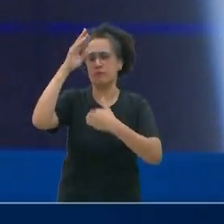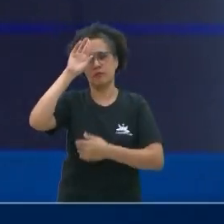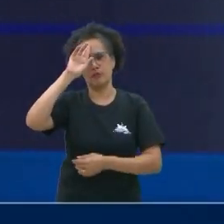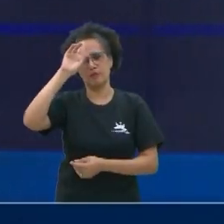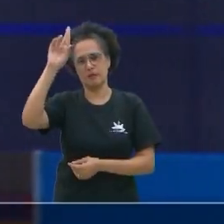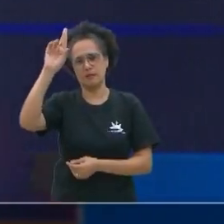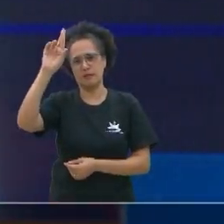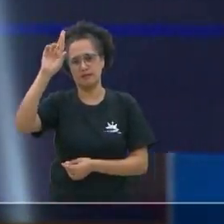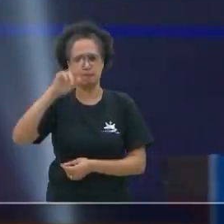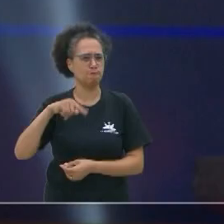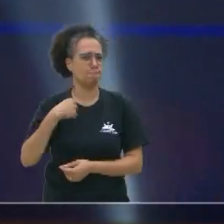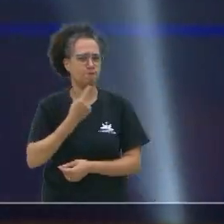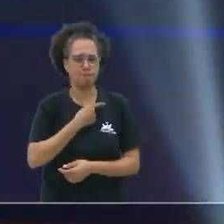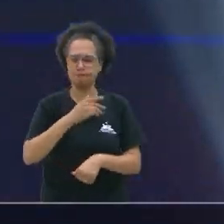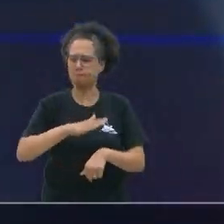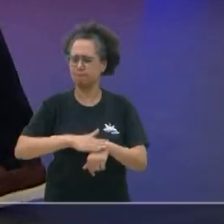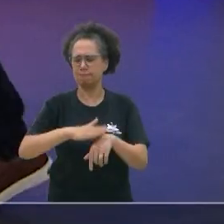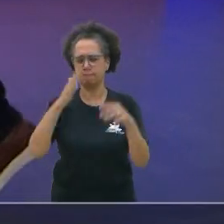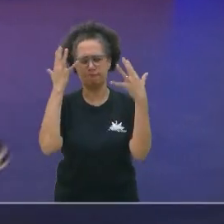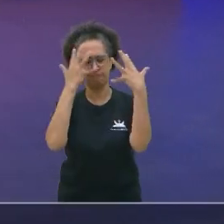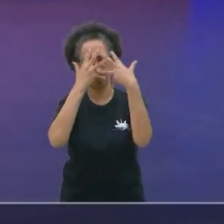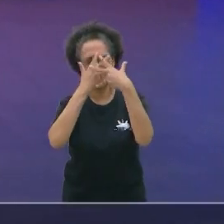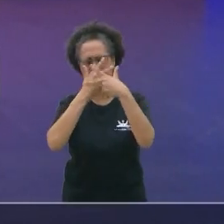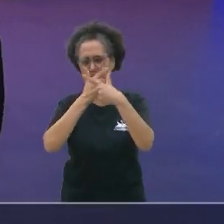mais rico.